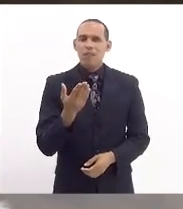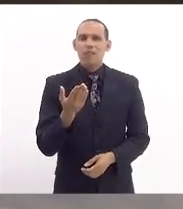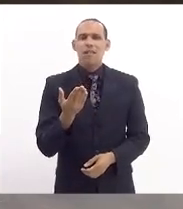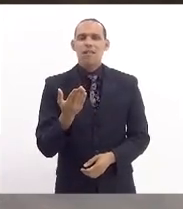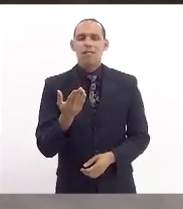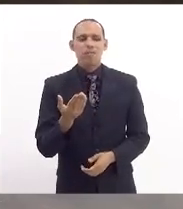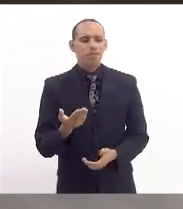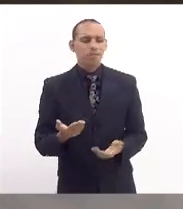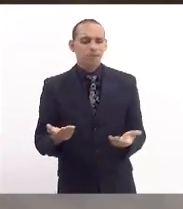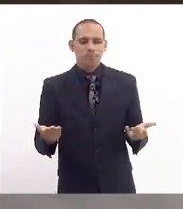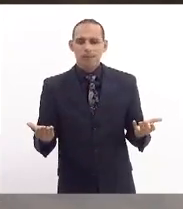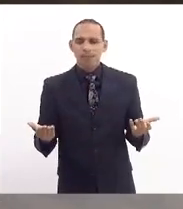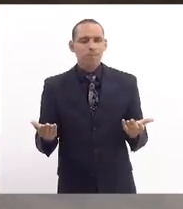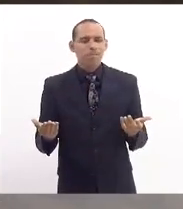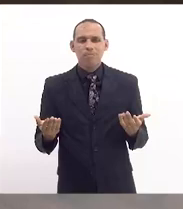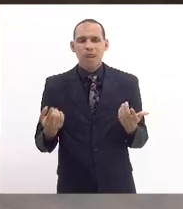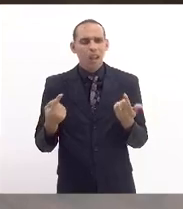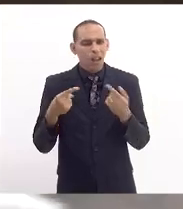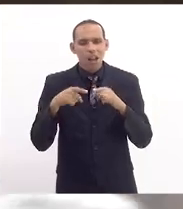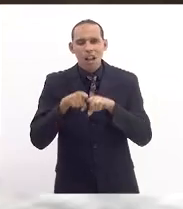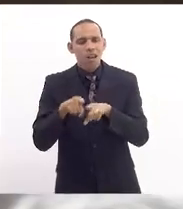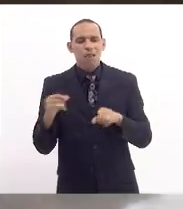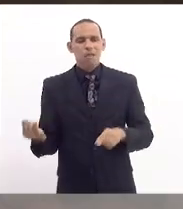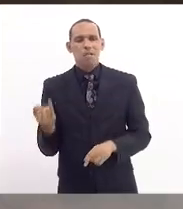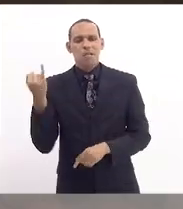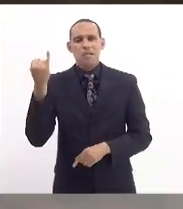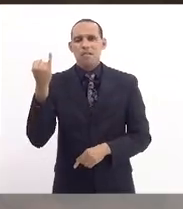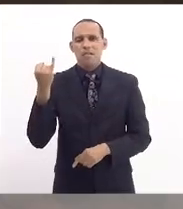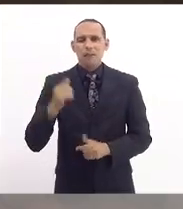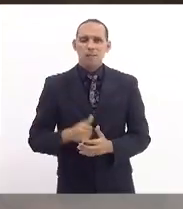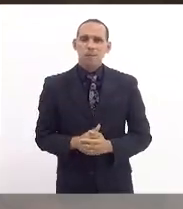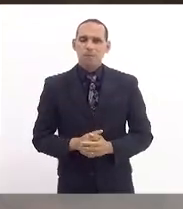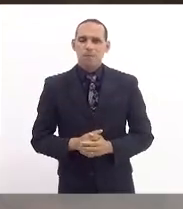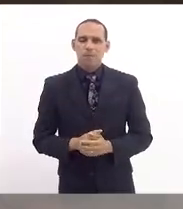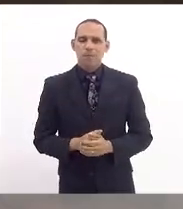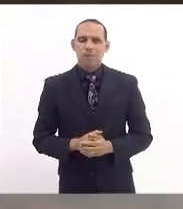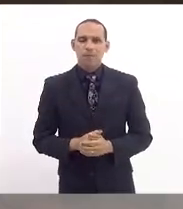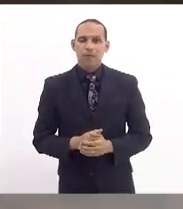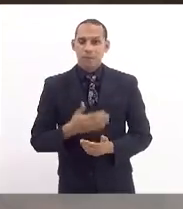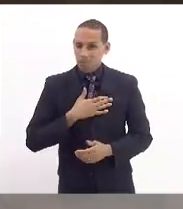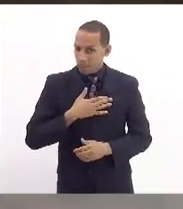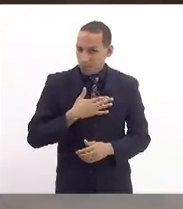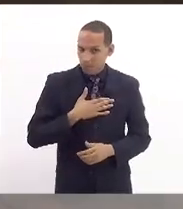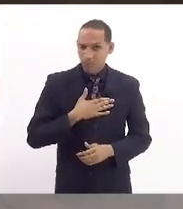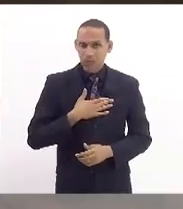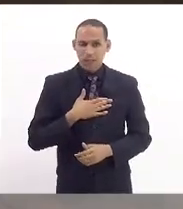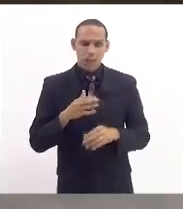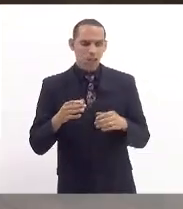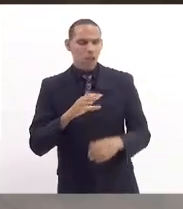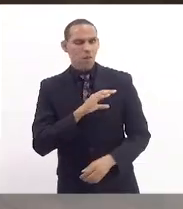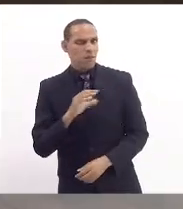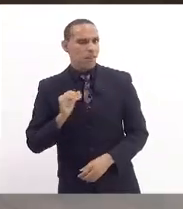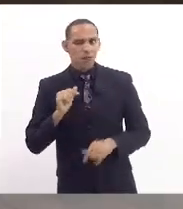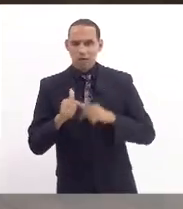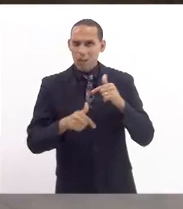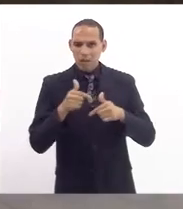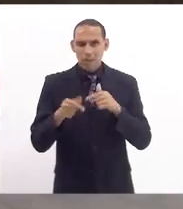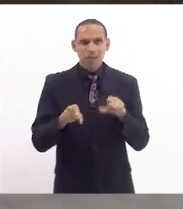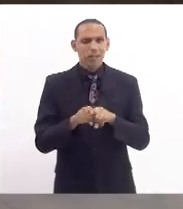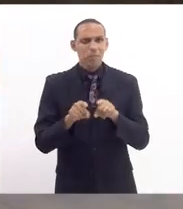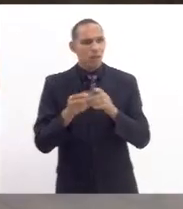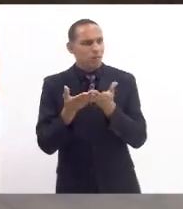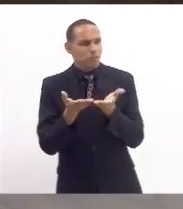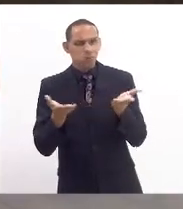para nós é um um aliado no Oi gente não só para mim para comissão de trabalho mas